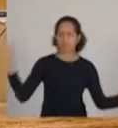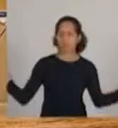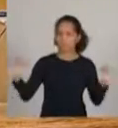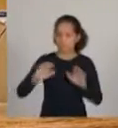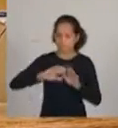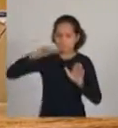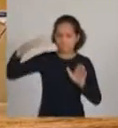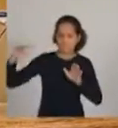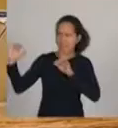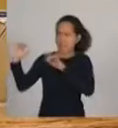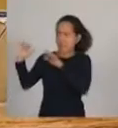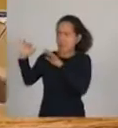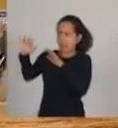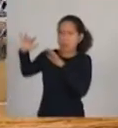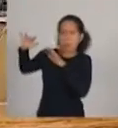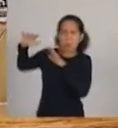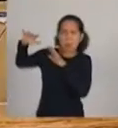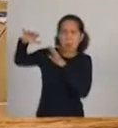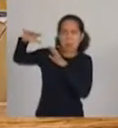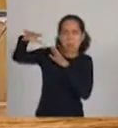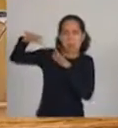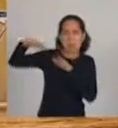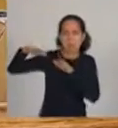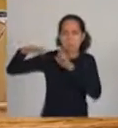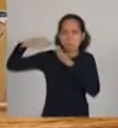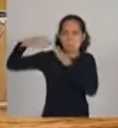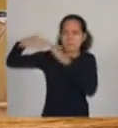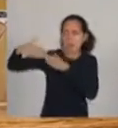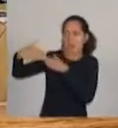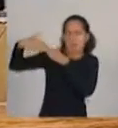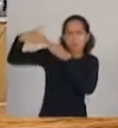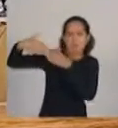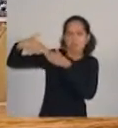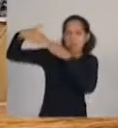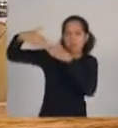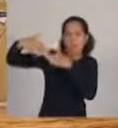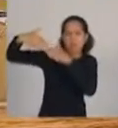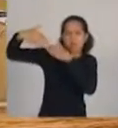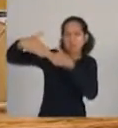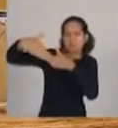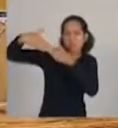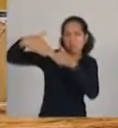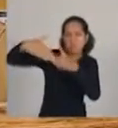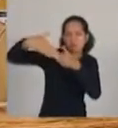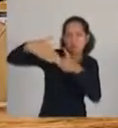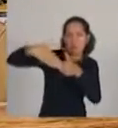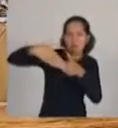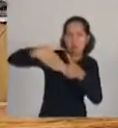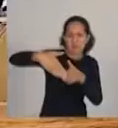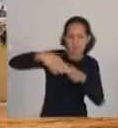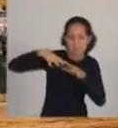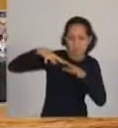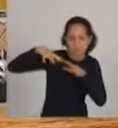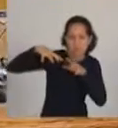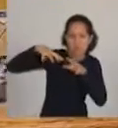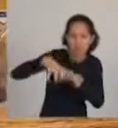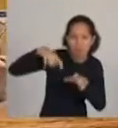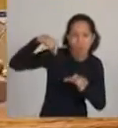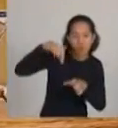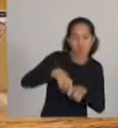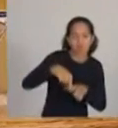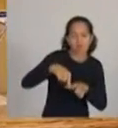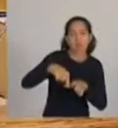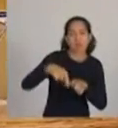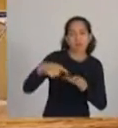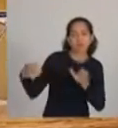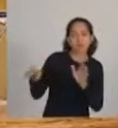mar, para poder, vinham pela nossa área de mar e maré, aqui na chegada